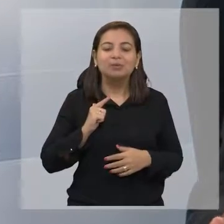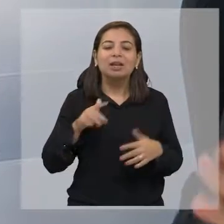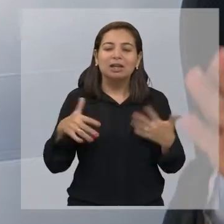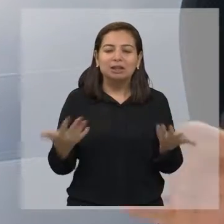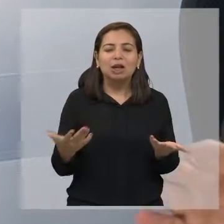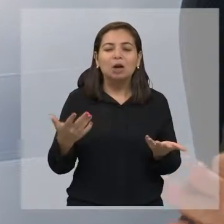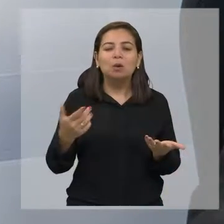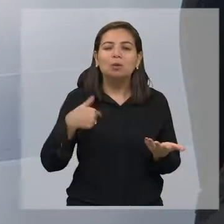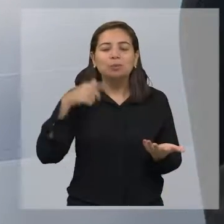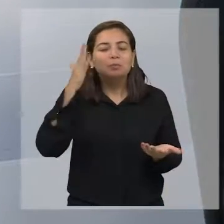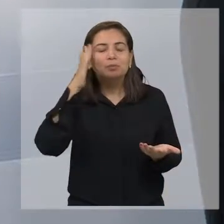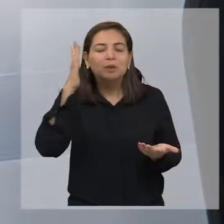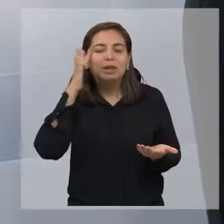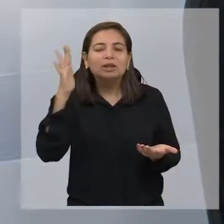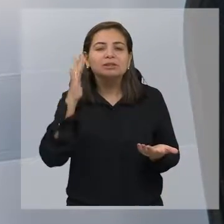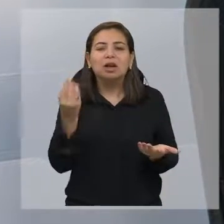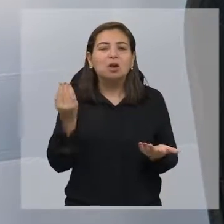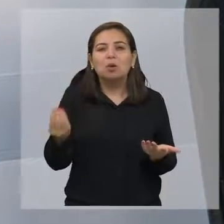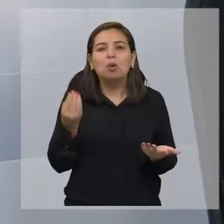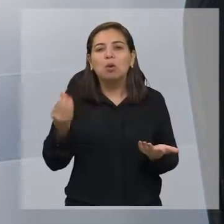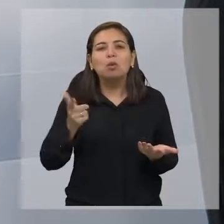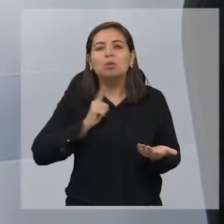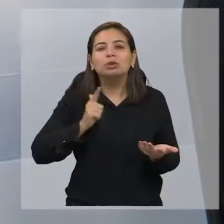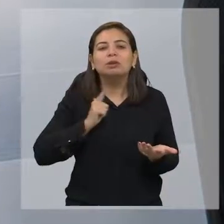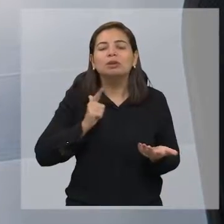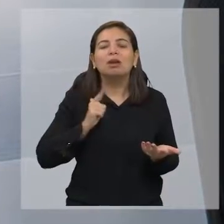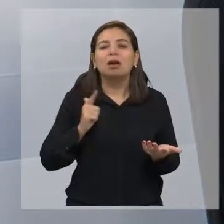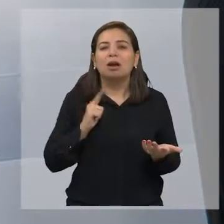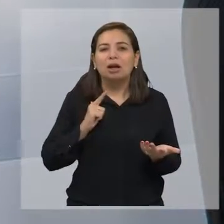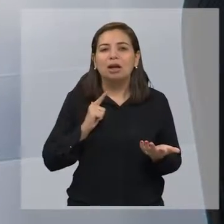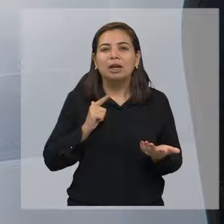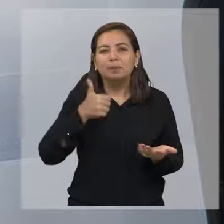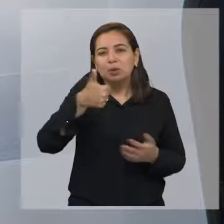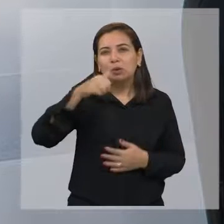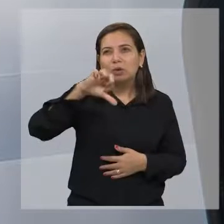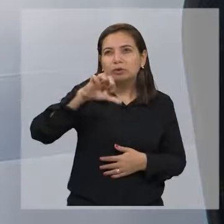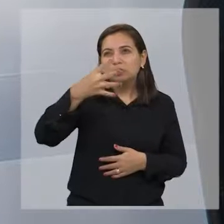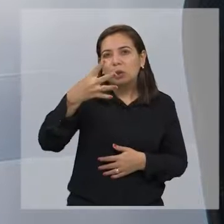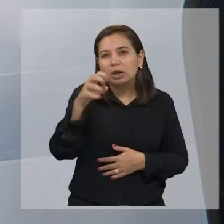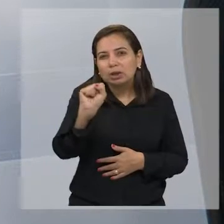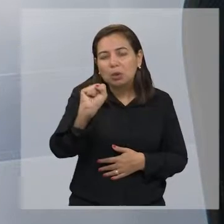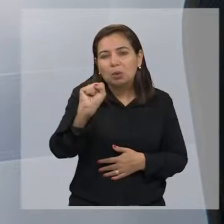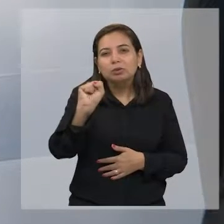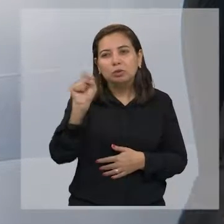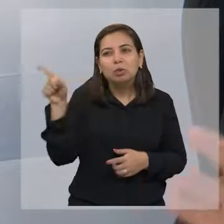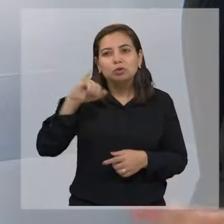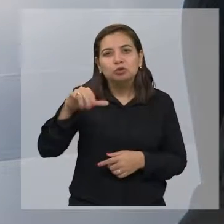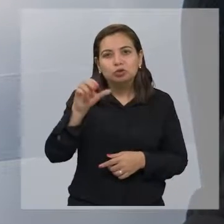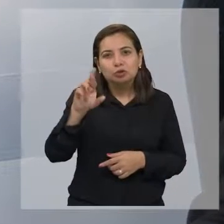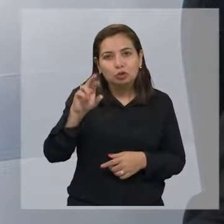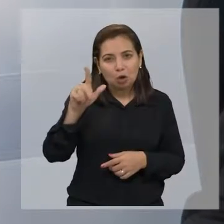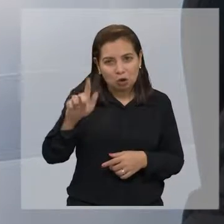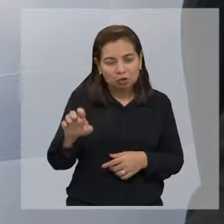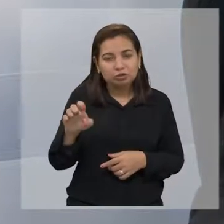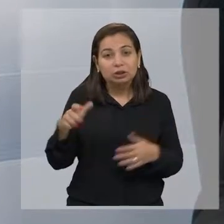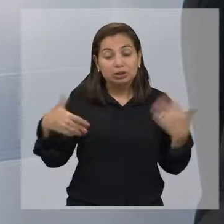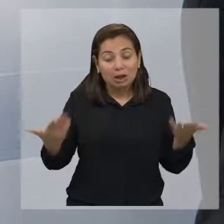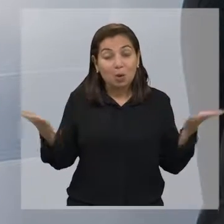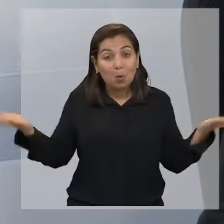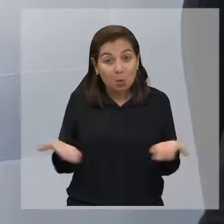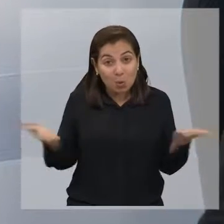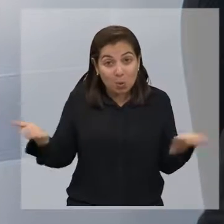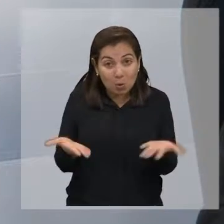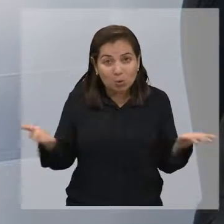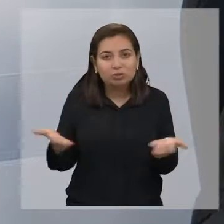distopia, a barbárie do 1948, do George Orwell? Então, hoje, mais do